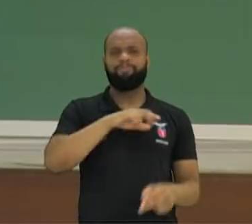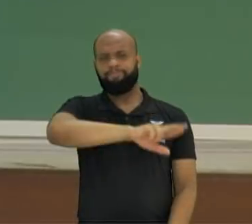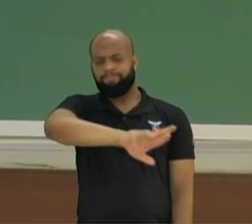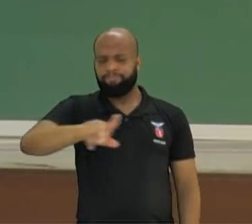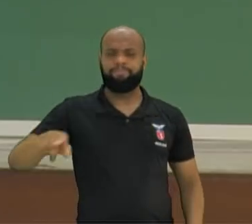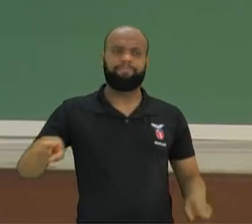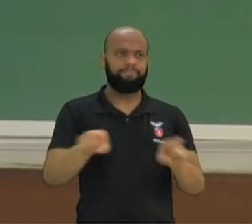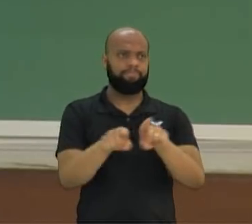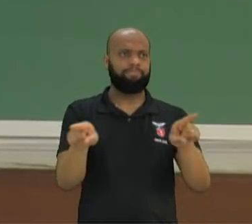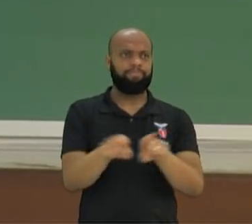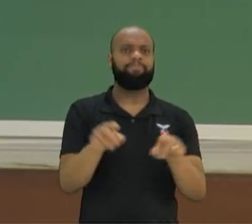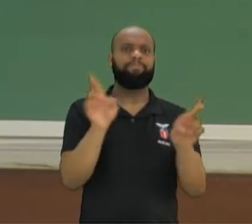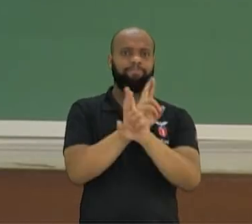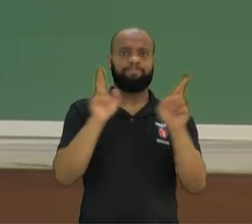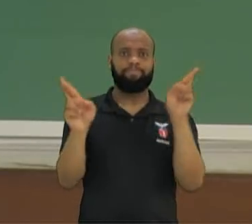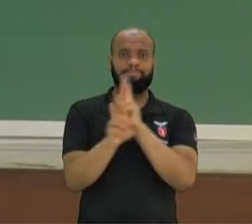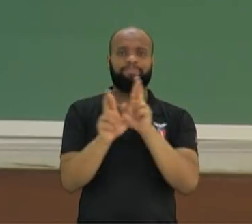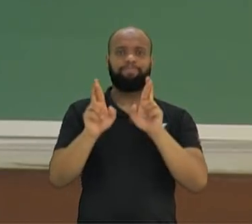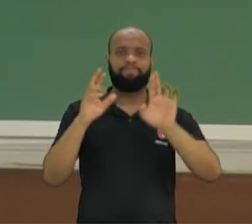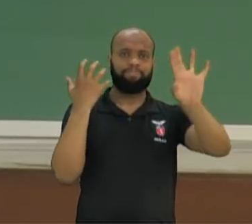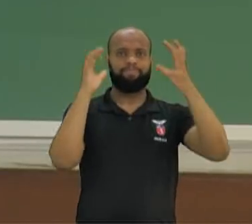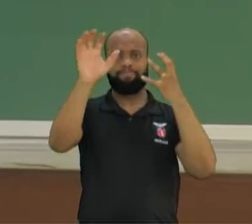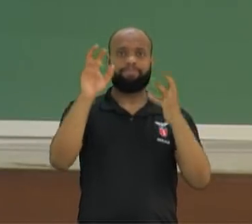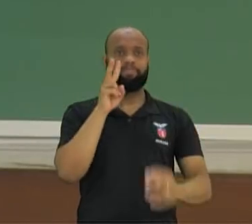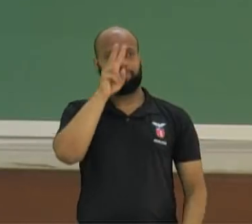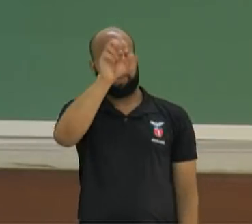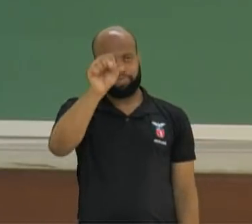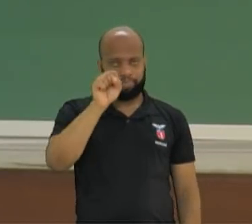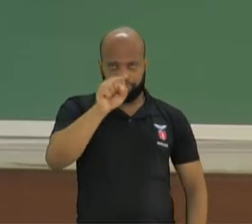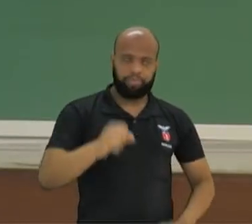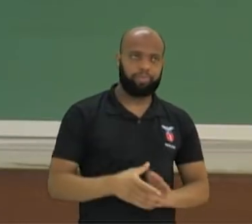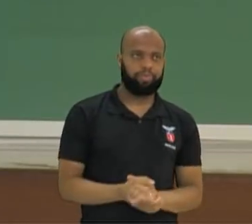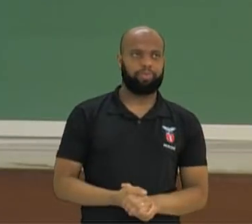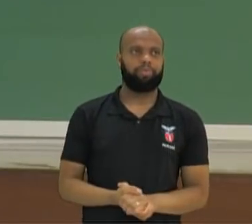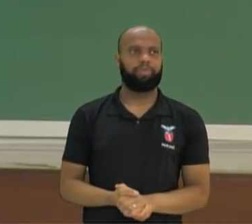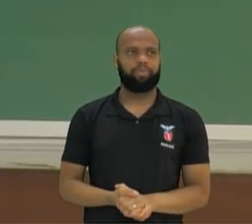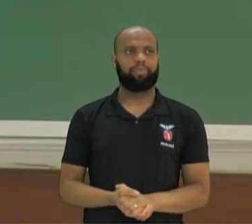atividade do clima ali é muito, muito forte.